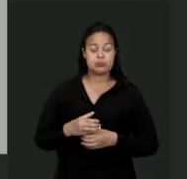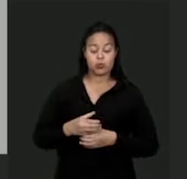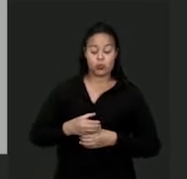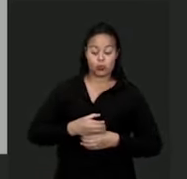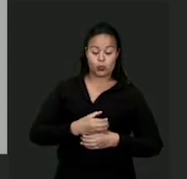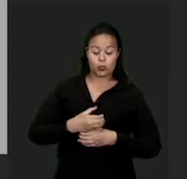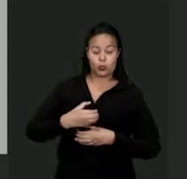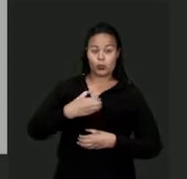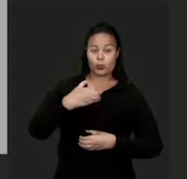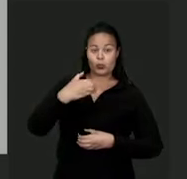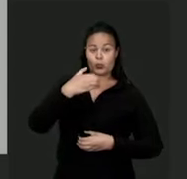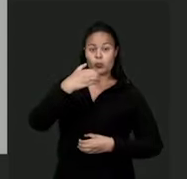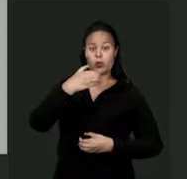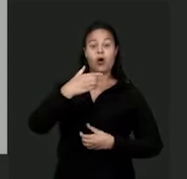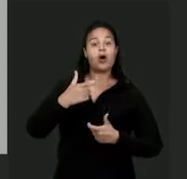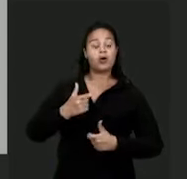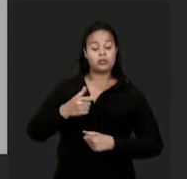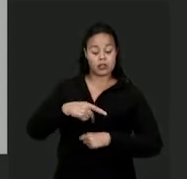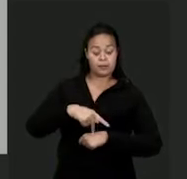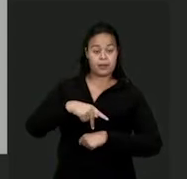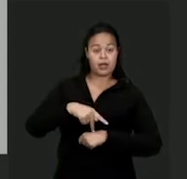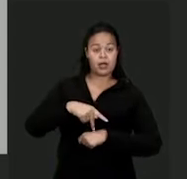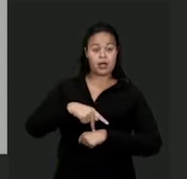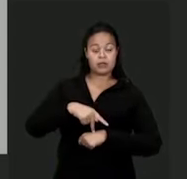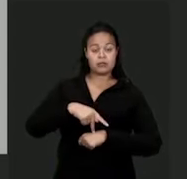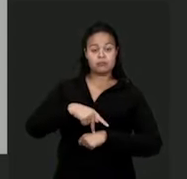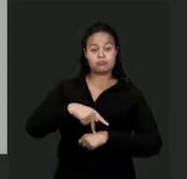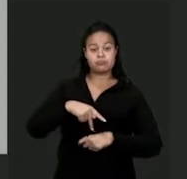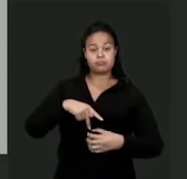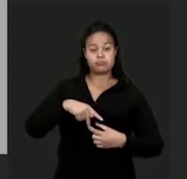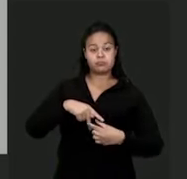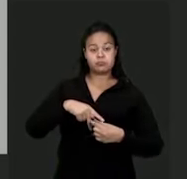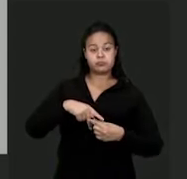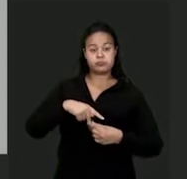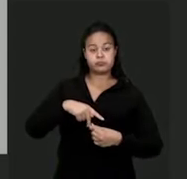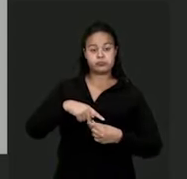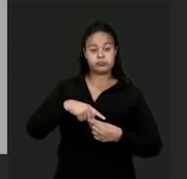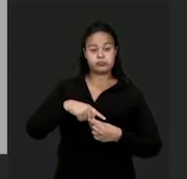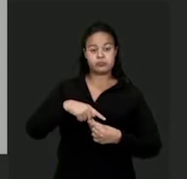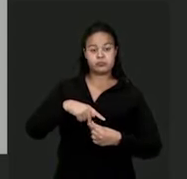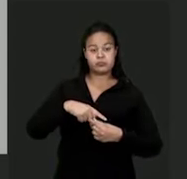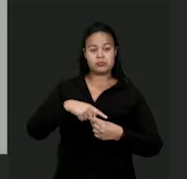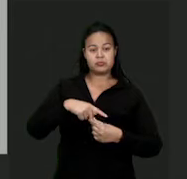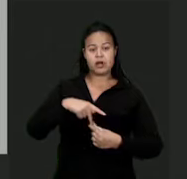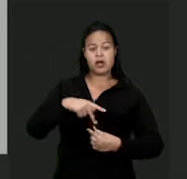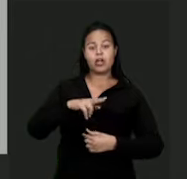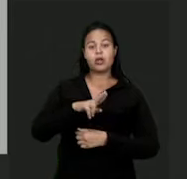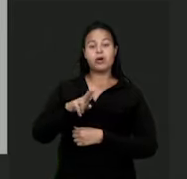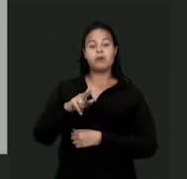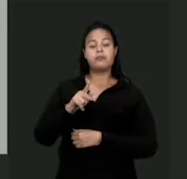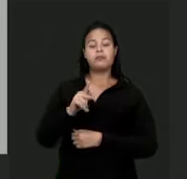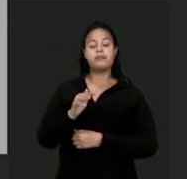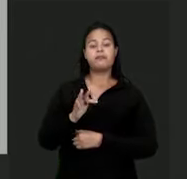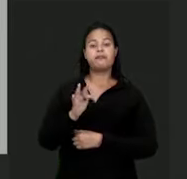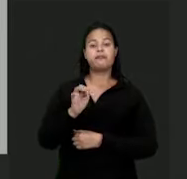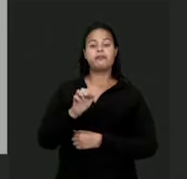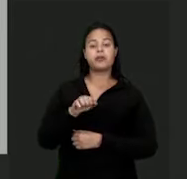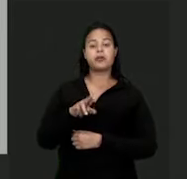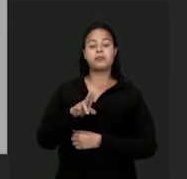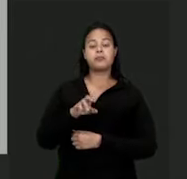da sua perna. Então, esse osso é o fêmur. Dentro do fêmur, nós temos uma estrutura